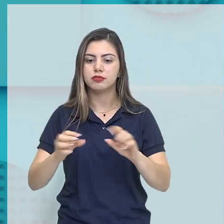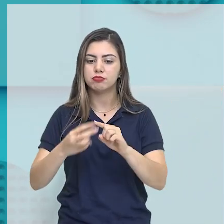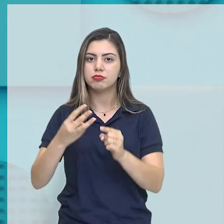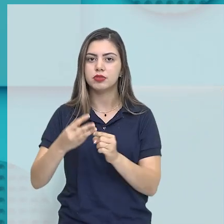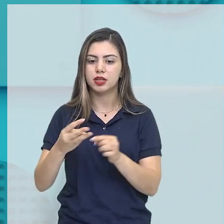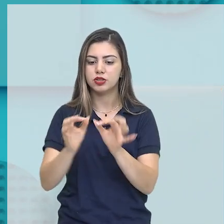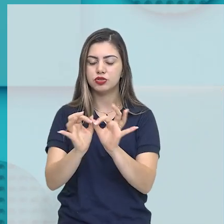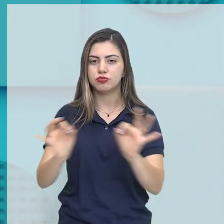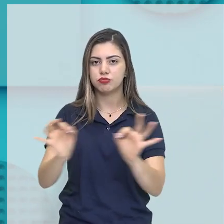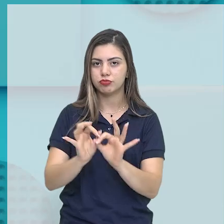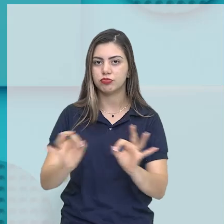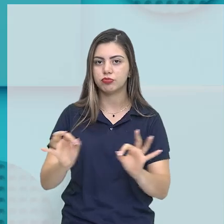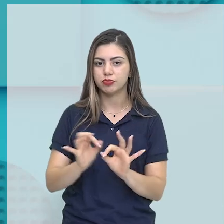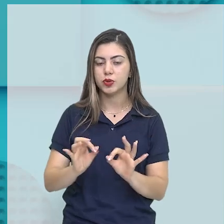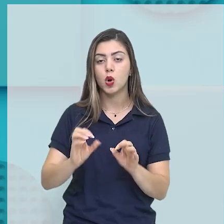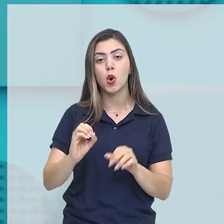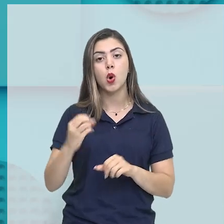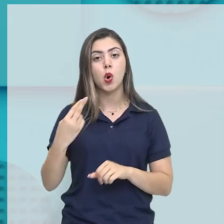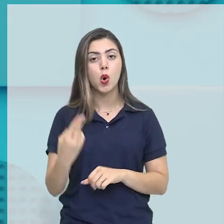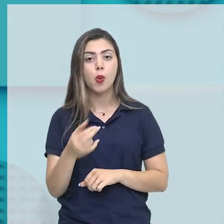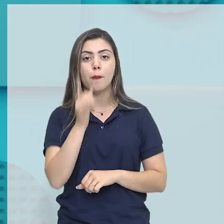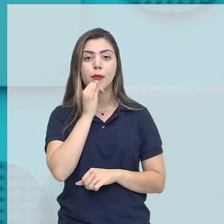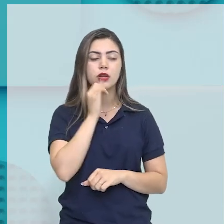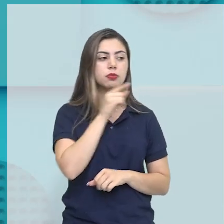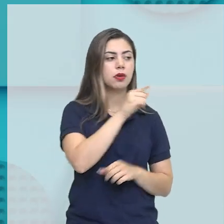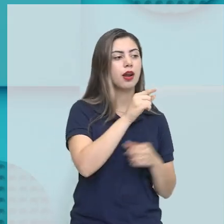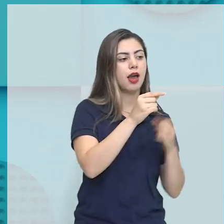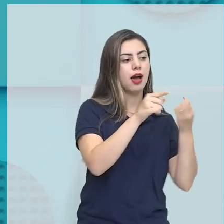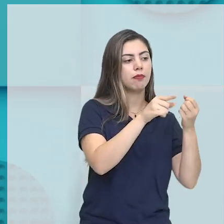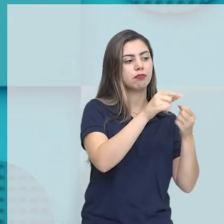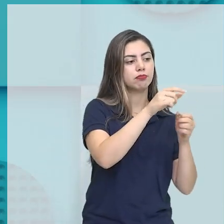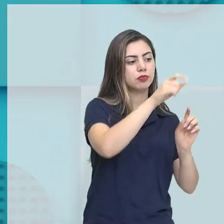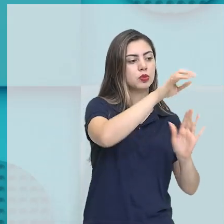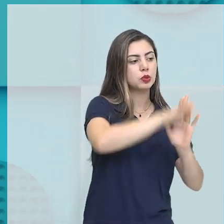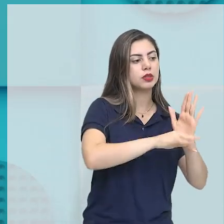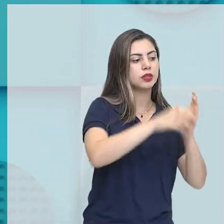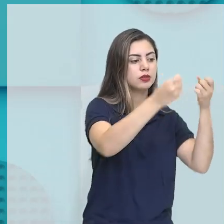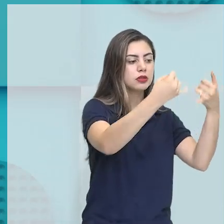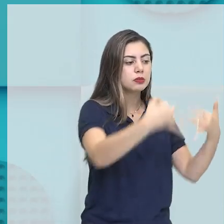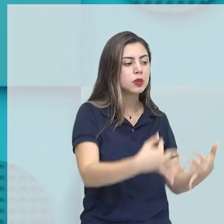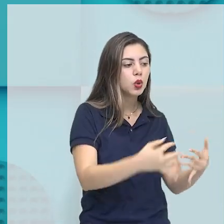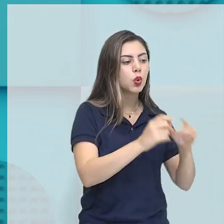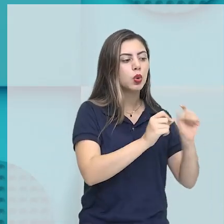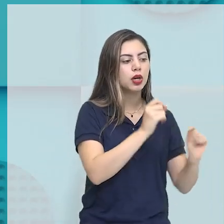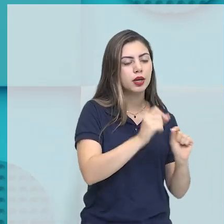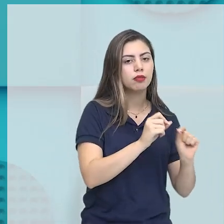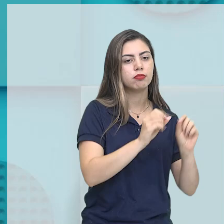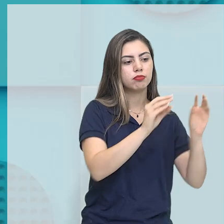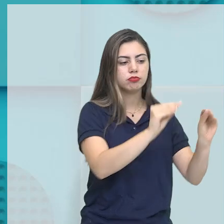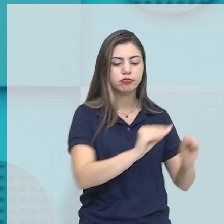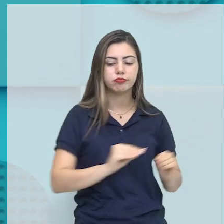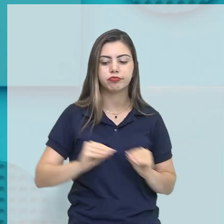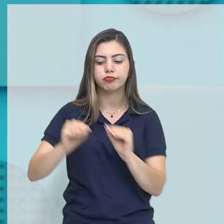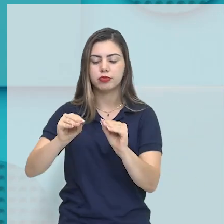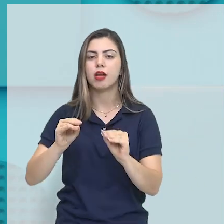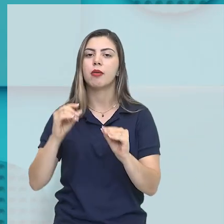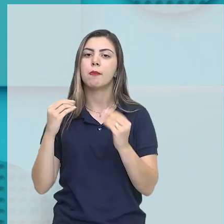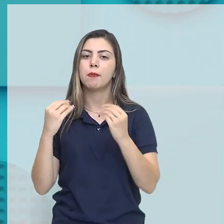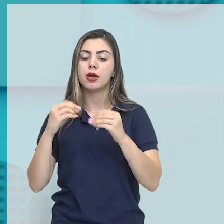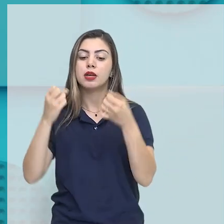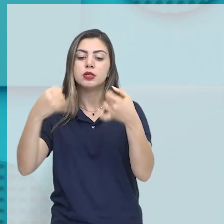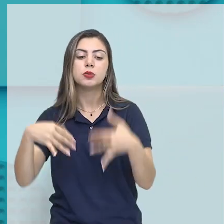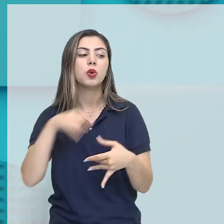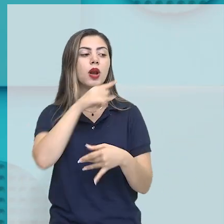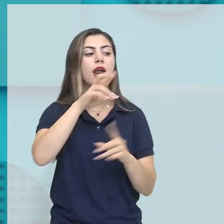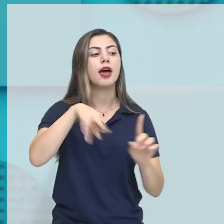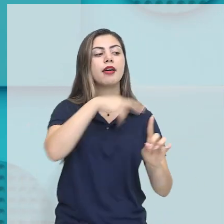linhas. Ou então você reescreve o que o autor disse, lembrando sempre de colocar referência, tá? Tem que